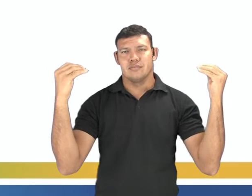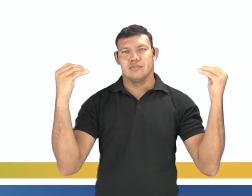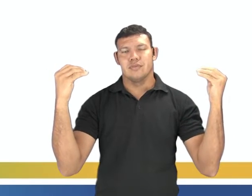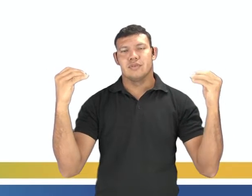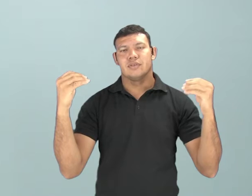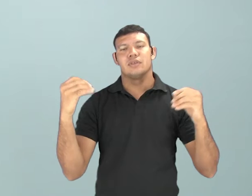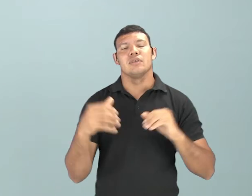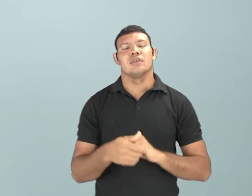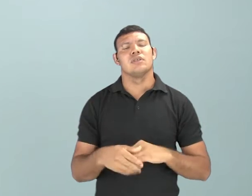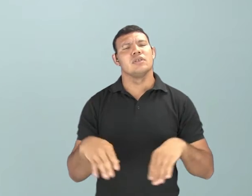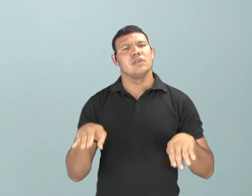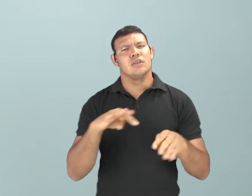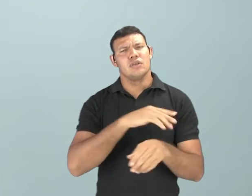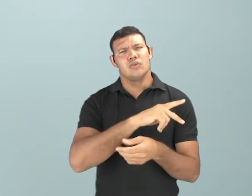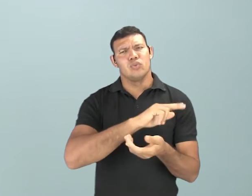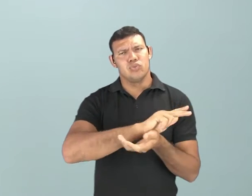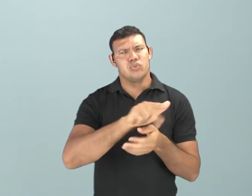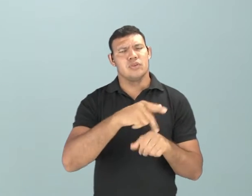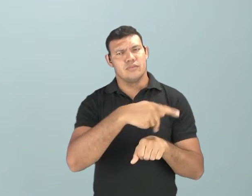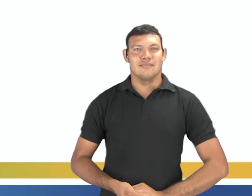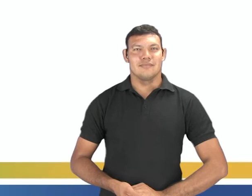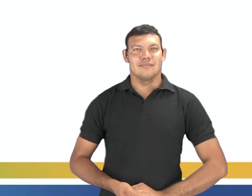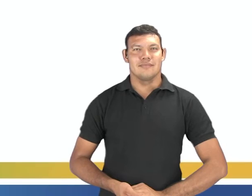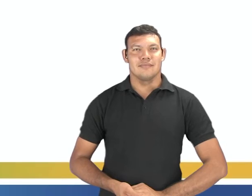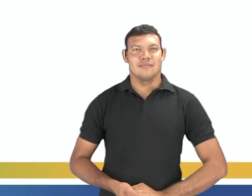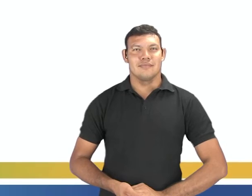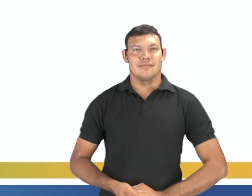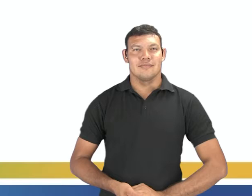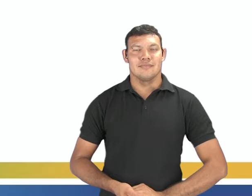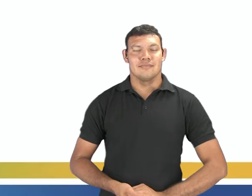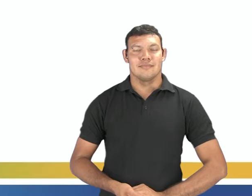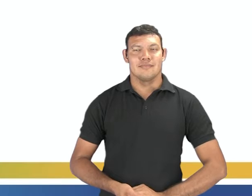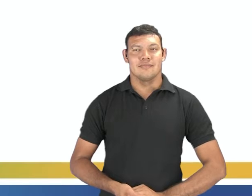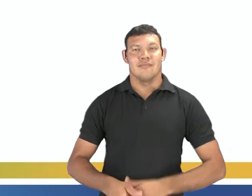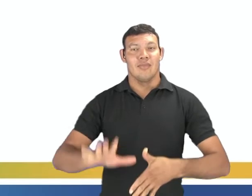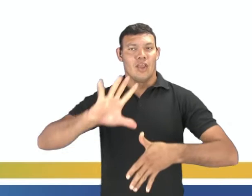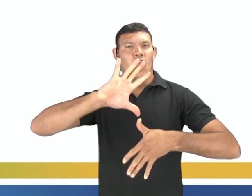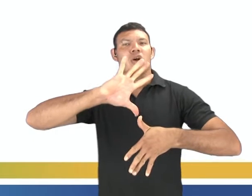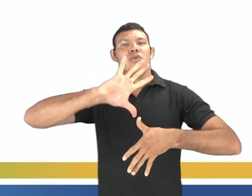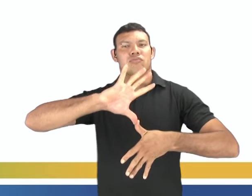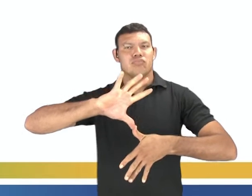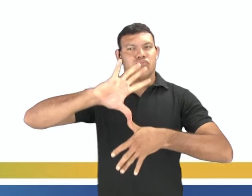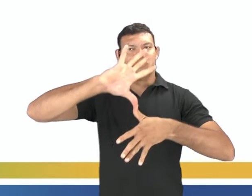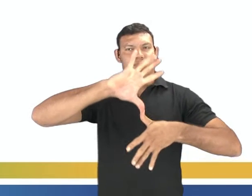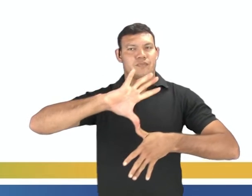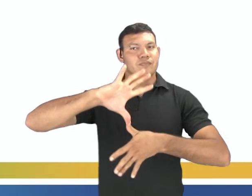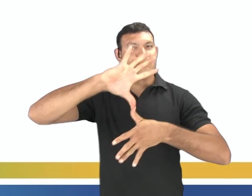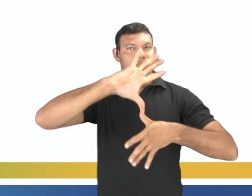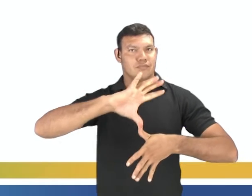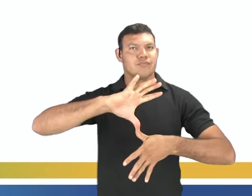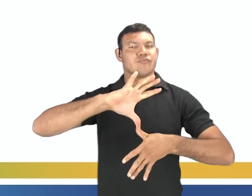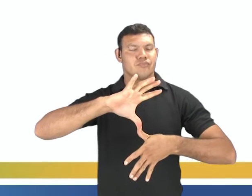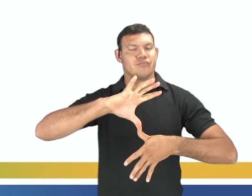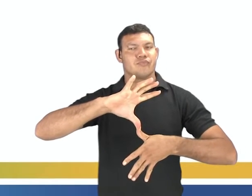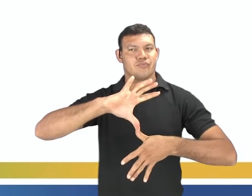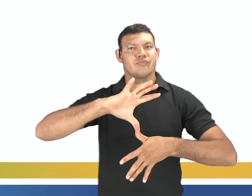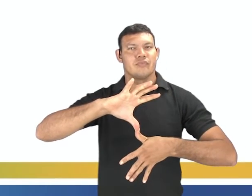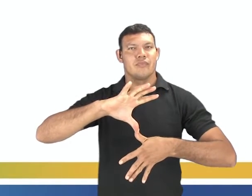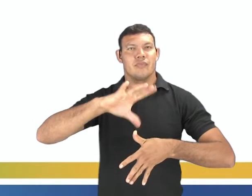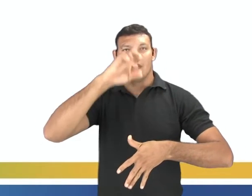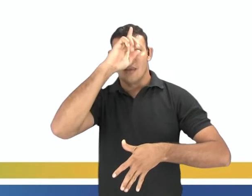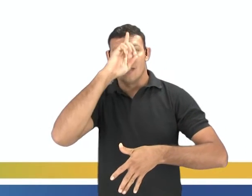América, além das questões religiosas. Nessa ilustração que você vê na sua tela, nós temos as